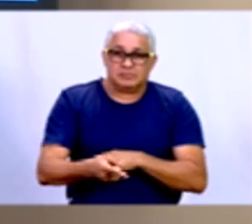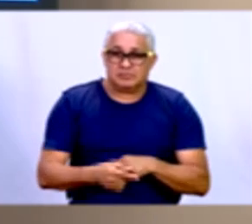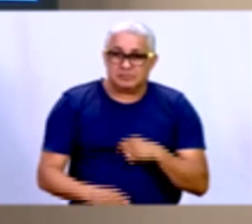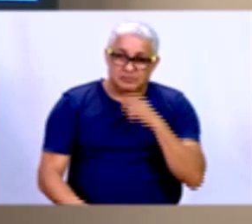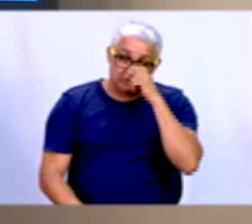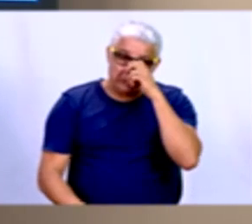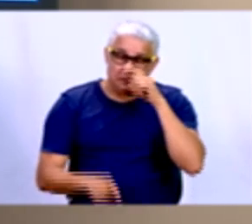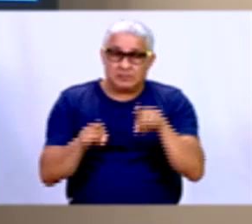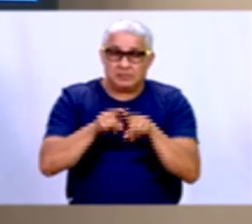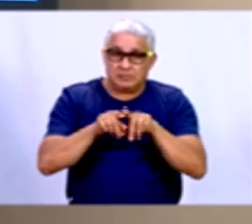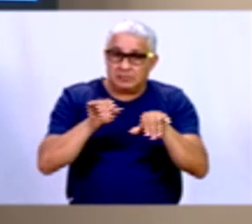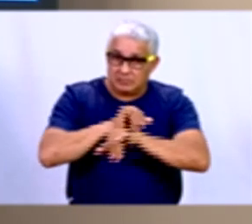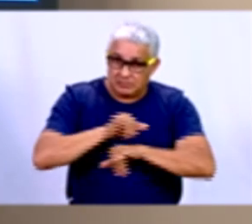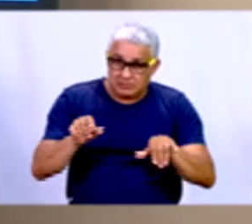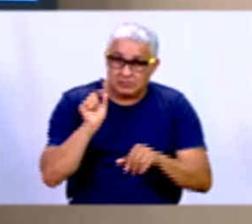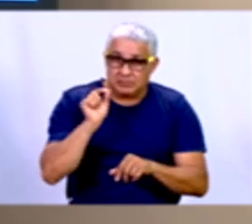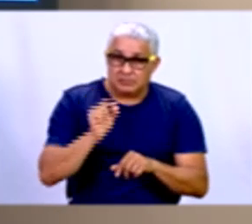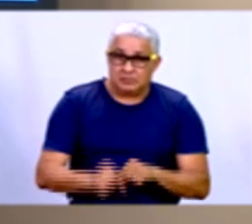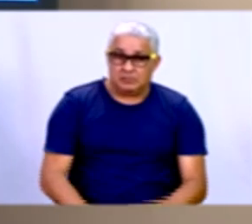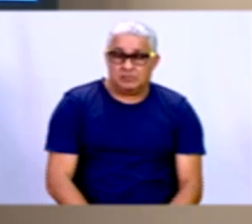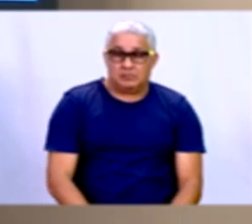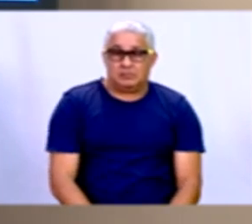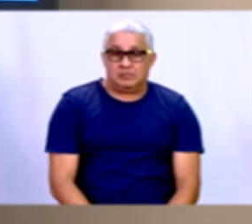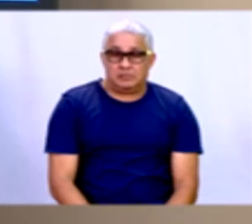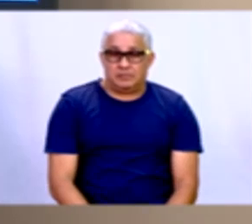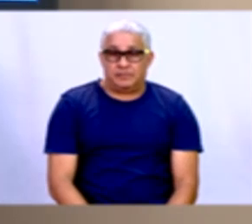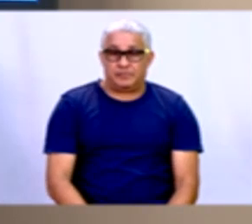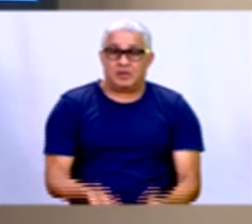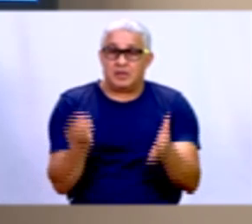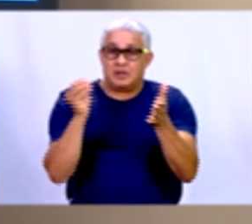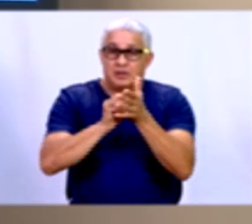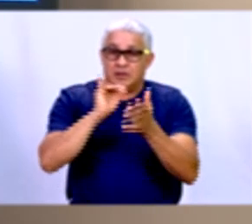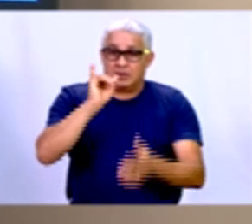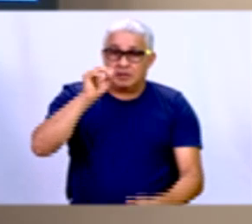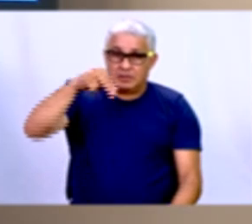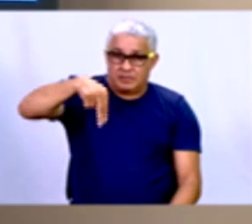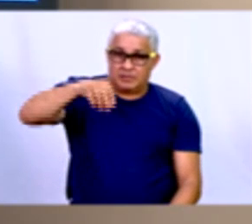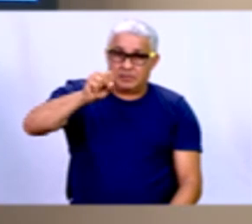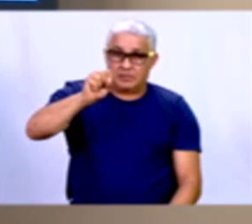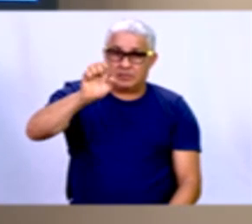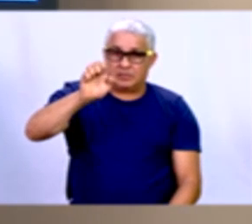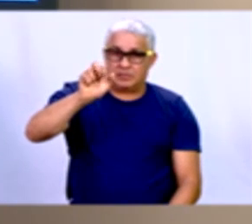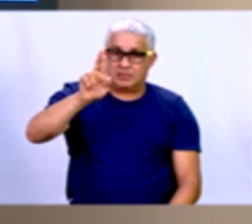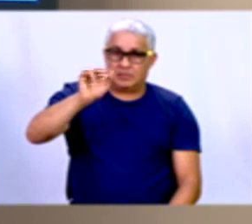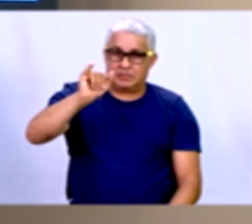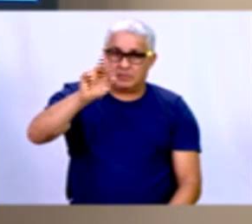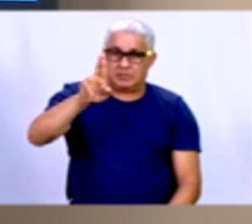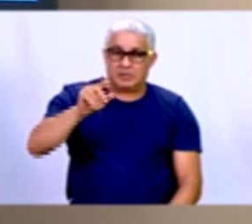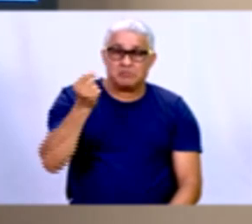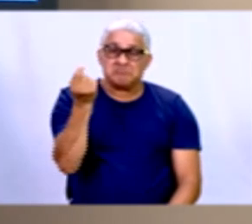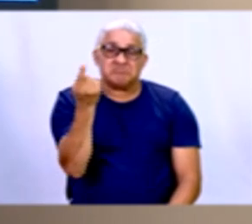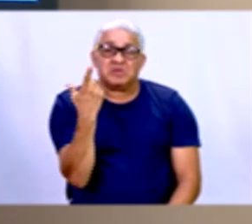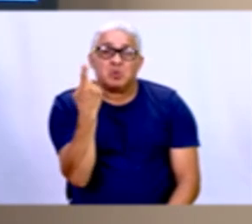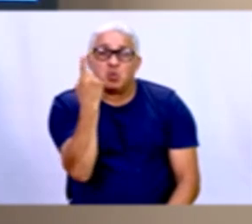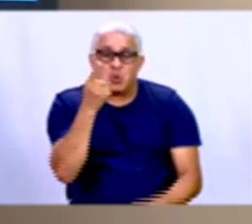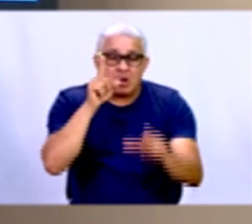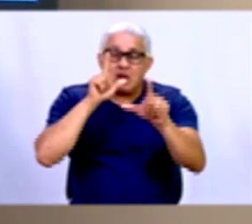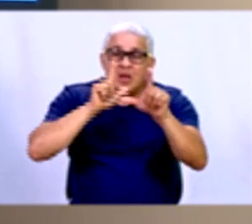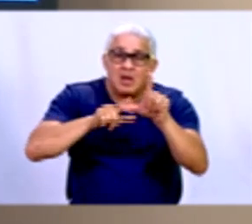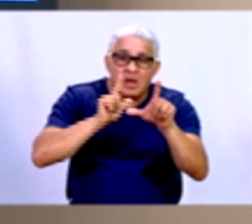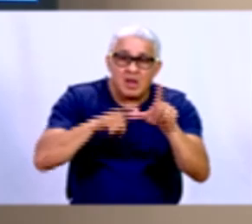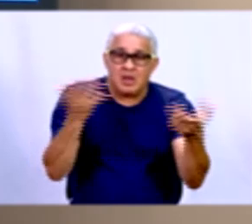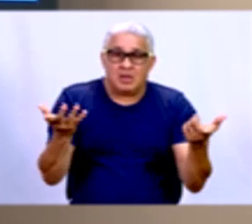uma informação de que o dado que você está tentando inserir é um caractere e aqui só aceita